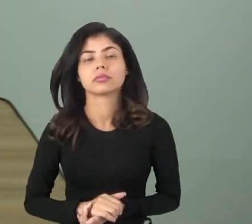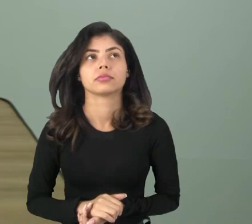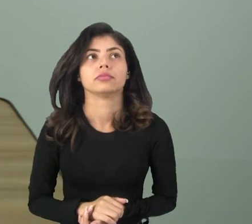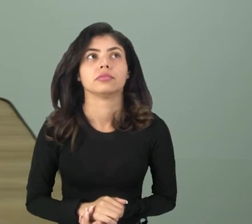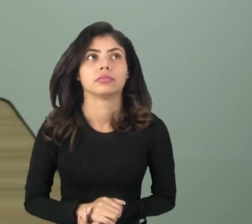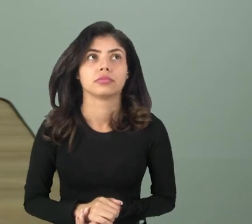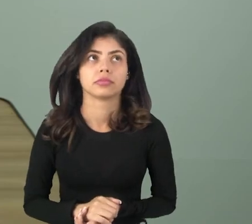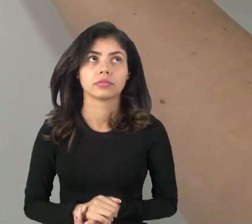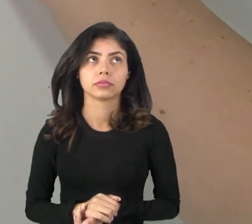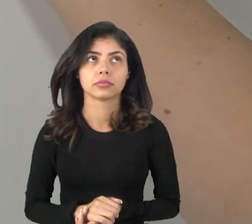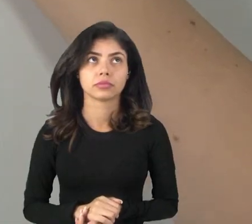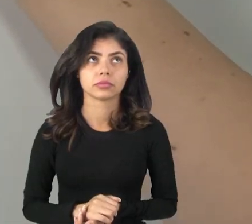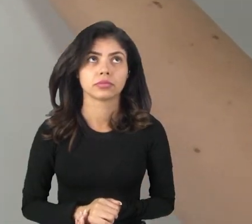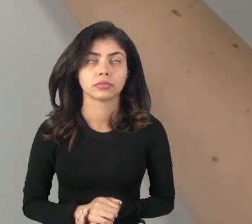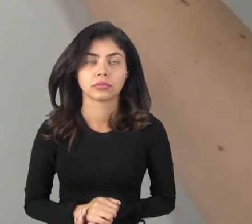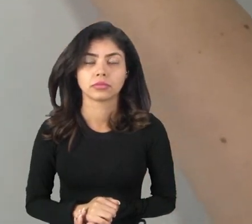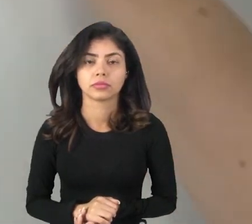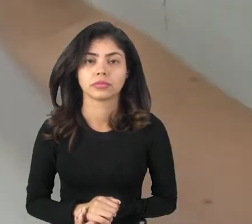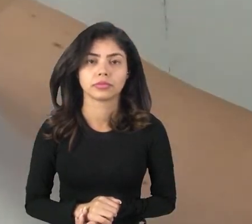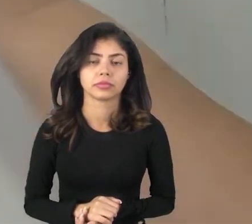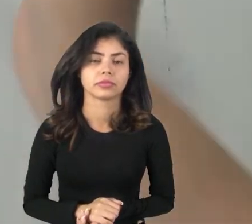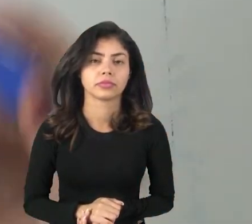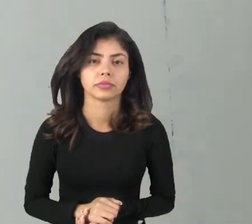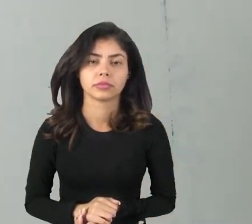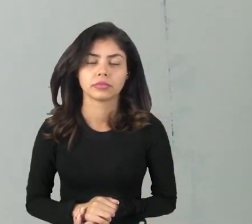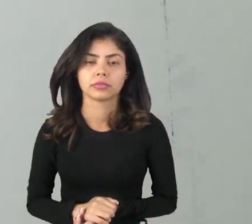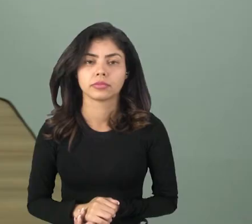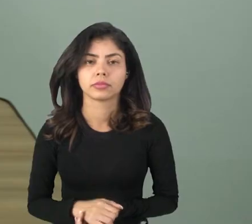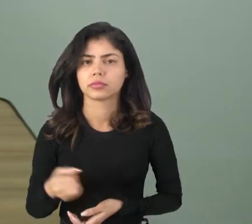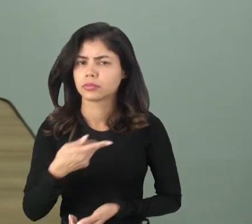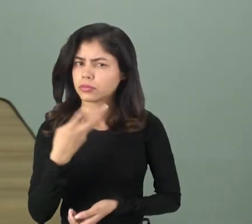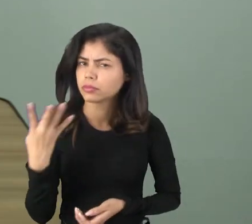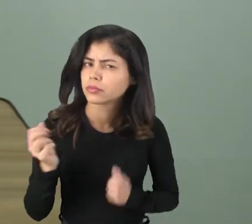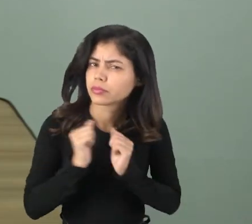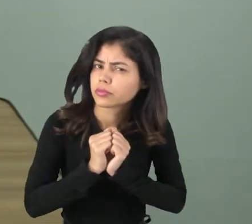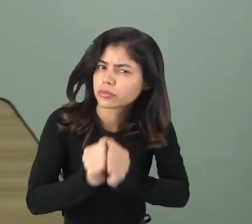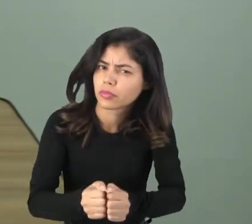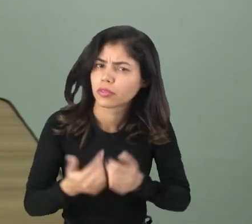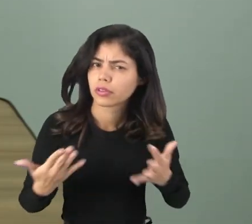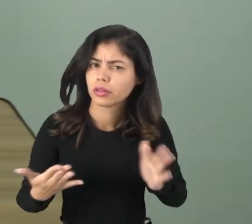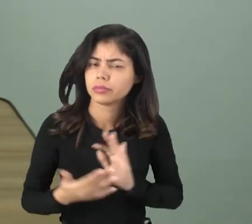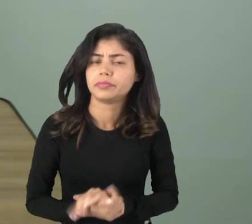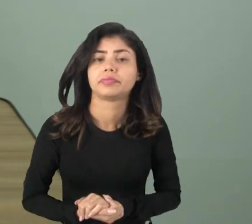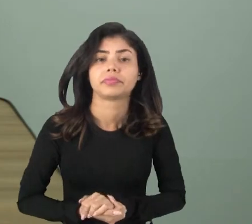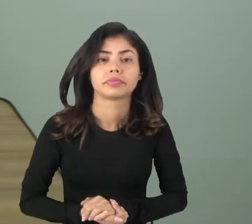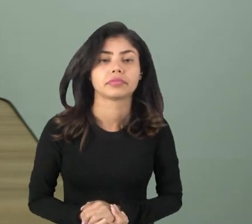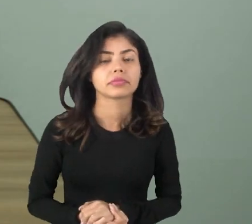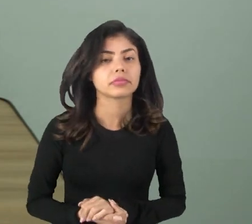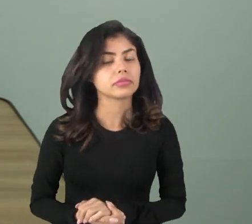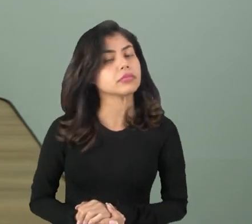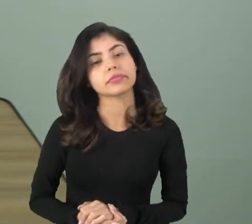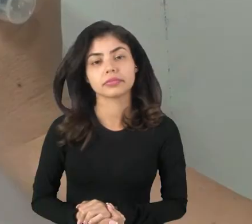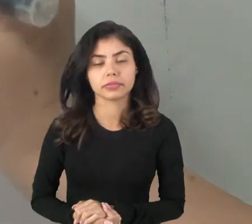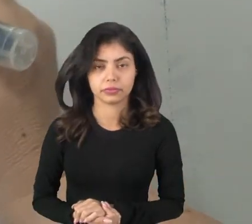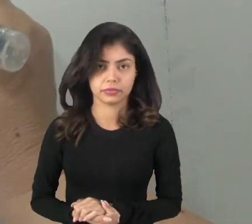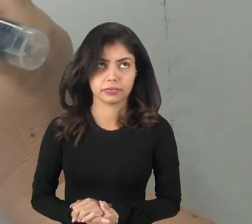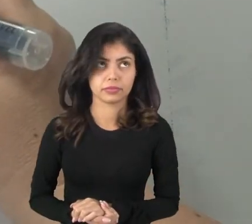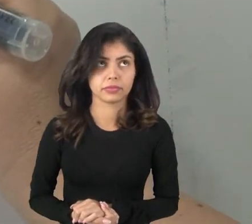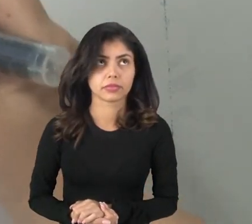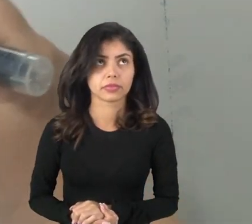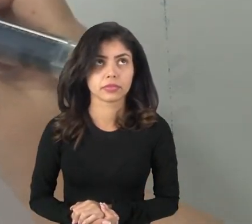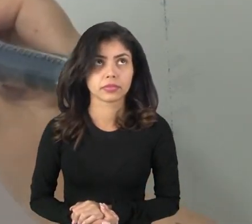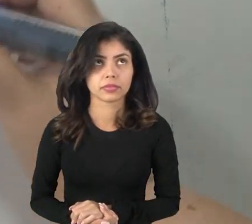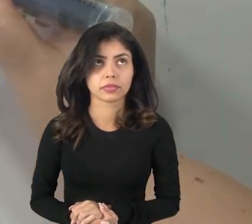tecido. 1,5 m de tecido. E quanto eles têm junto? Junto eles vão ter